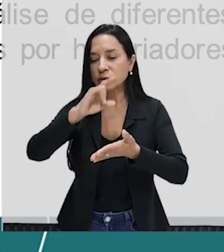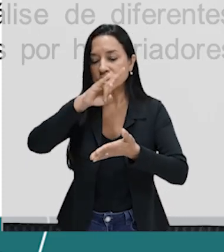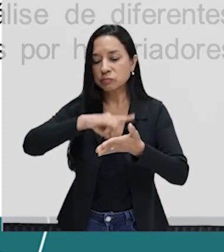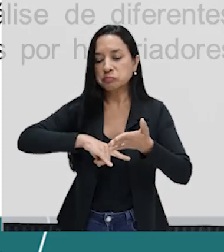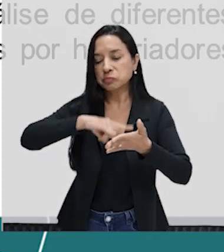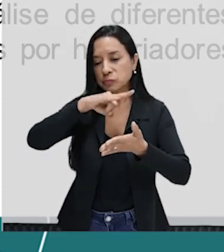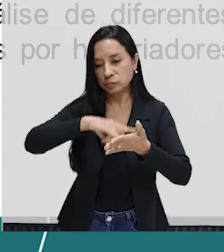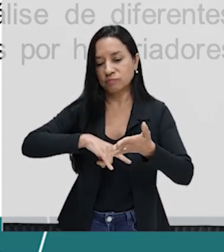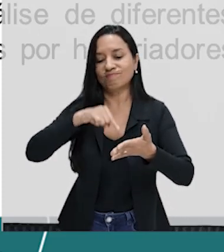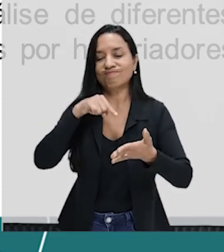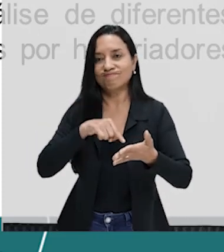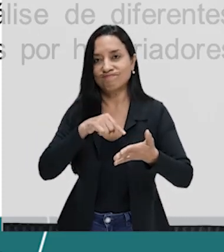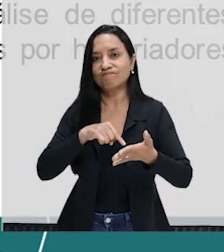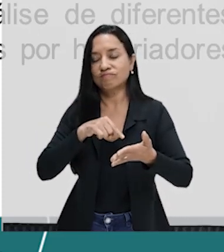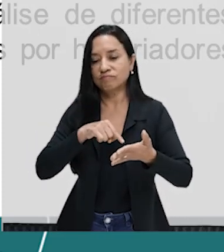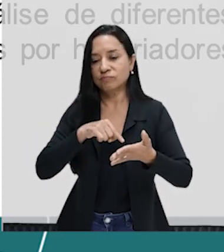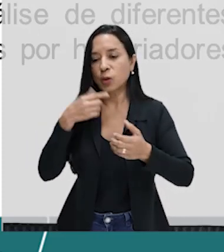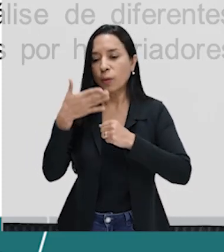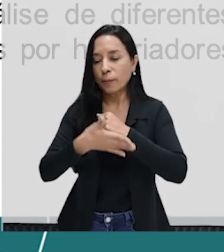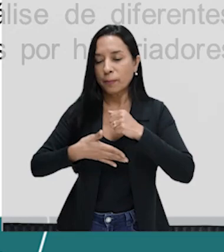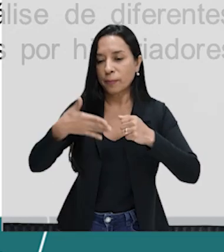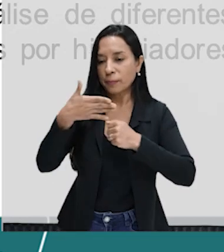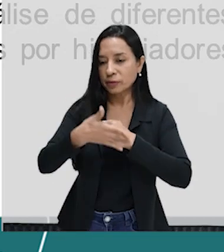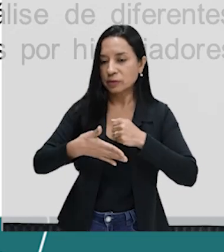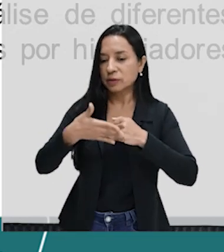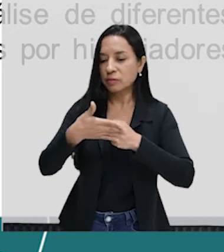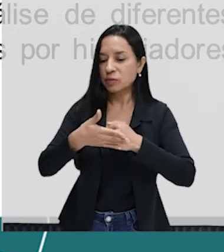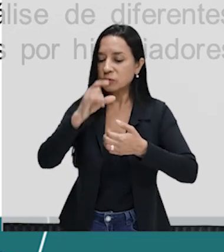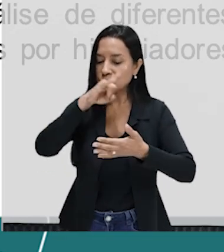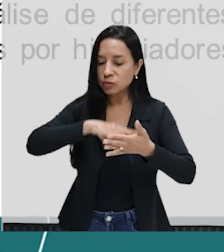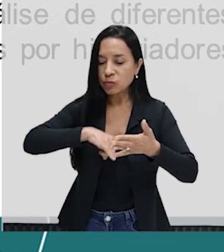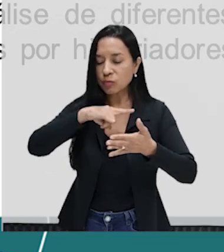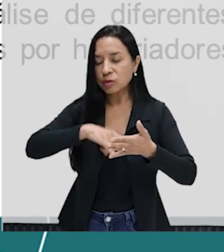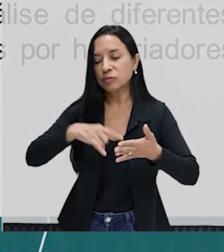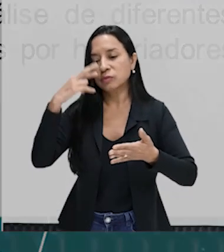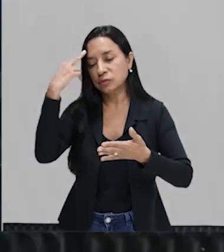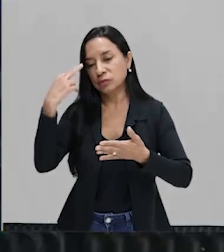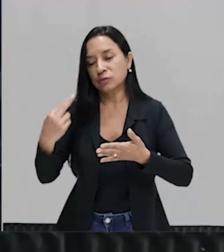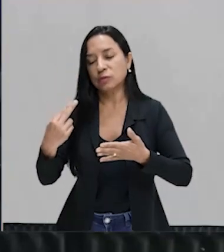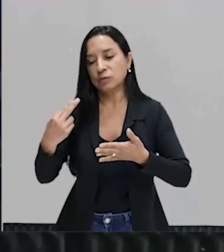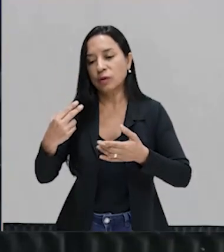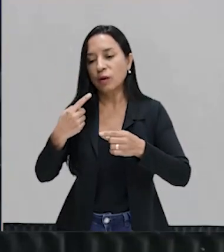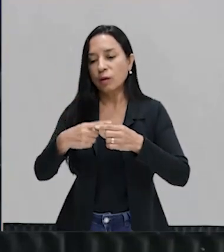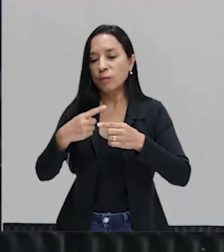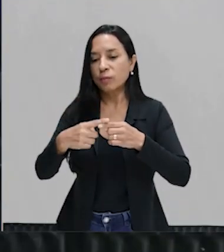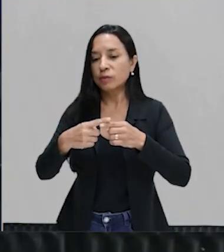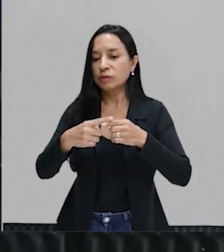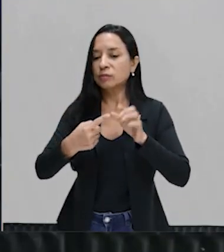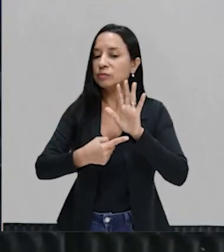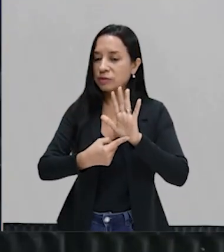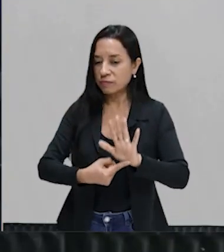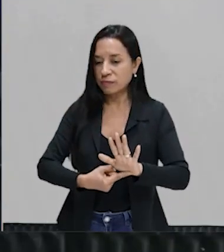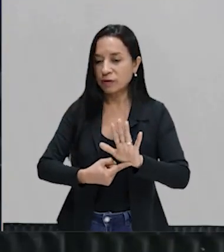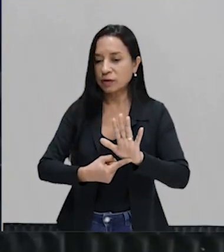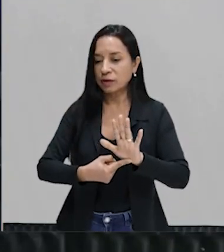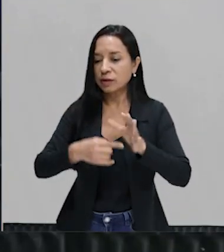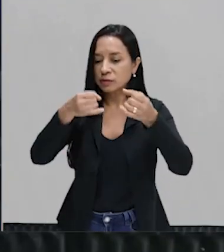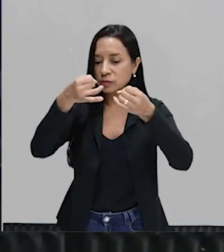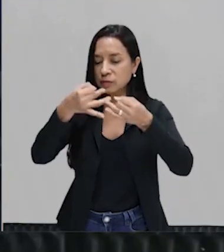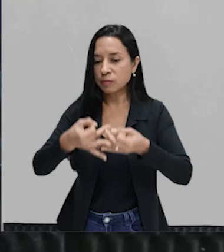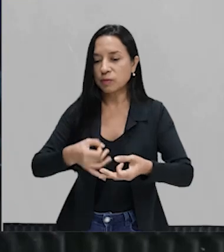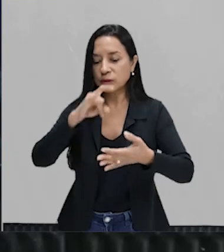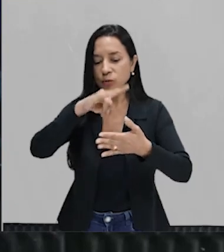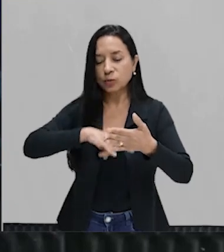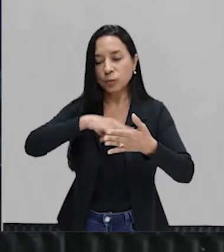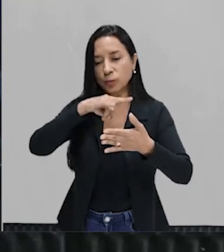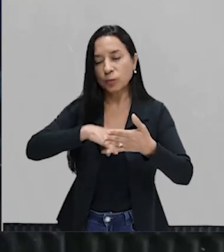partir, basicamente, dessas chamadas fontes históricas. Porque quando se fala de documentos históricos, está se falando de fontes